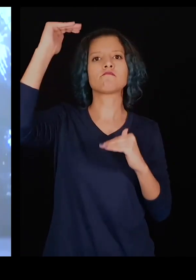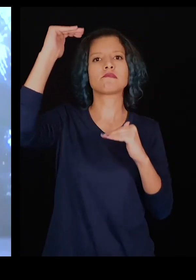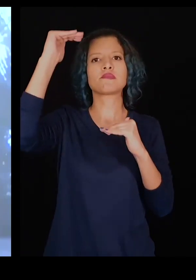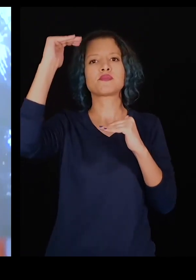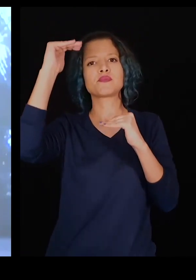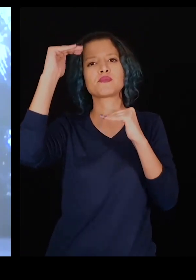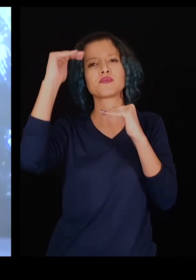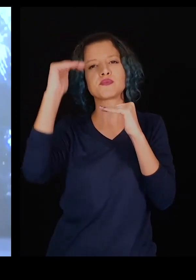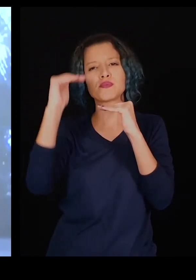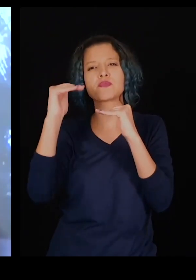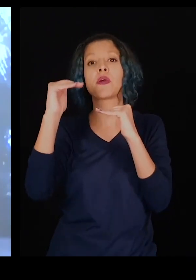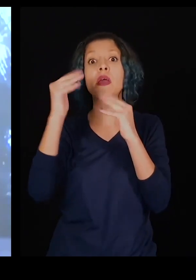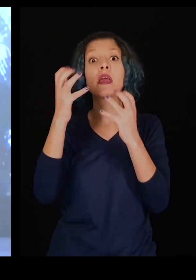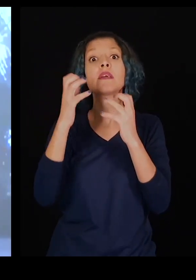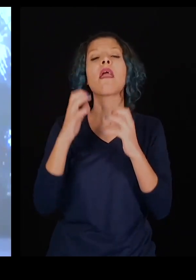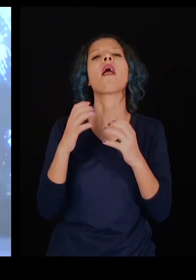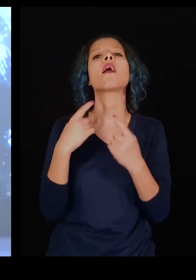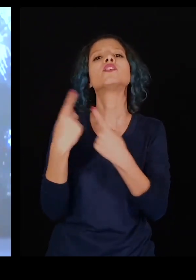buscando diálogos mais,